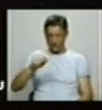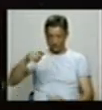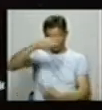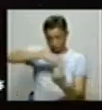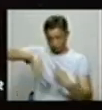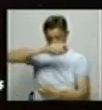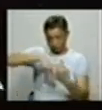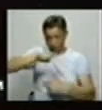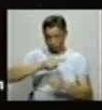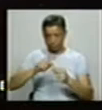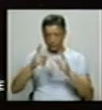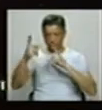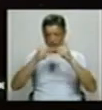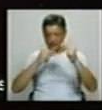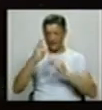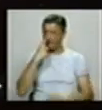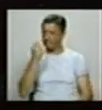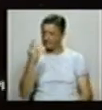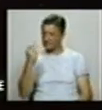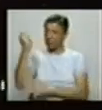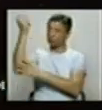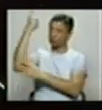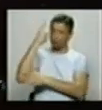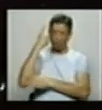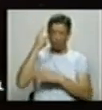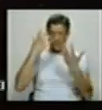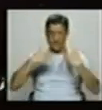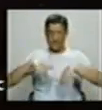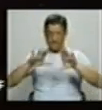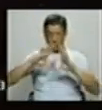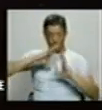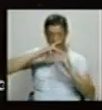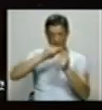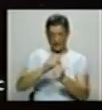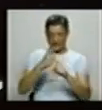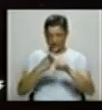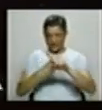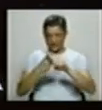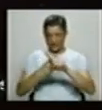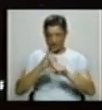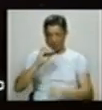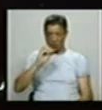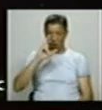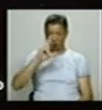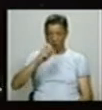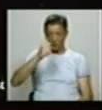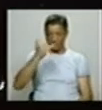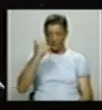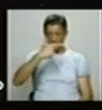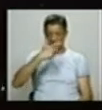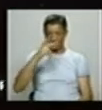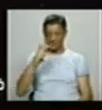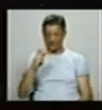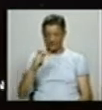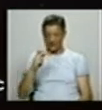estrela parecida com o nosso Sol. Por que razão é que este planeta é curioso? Olha, pela sua órbita. Quase que apetece dizer, fala-me da tua